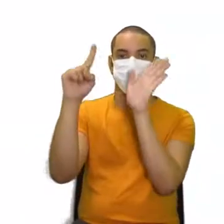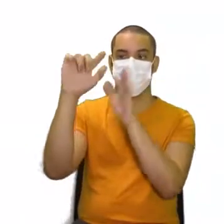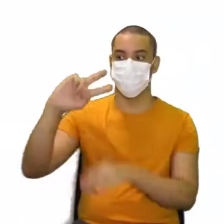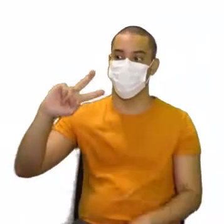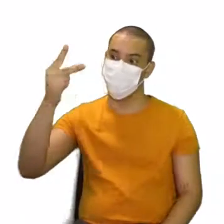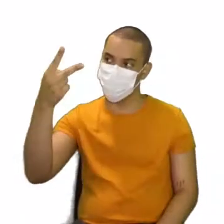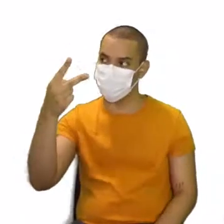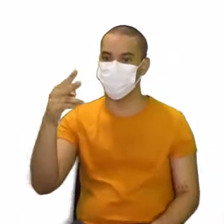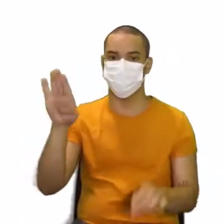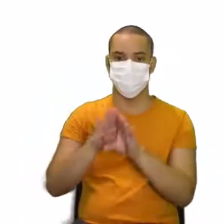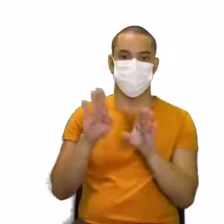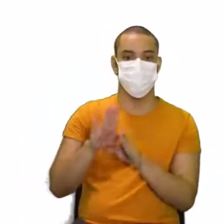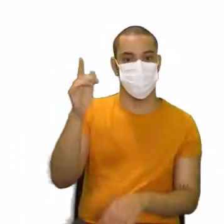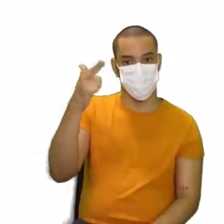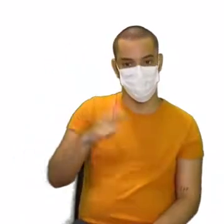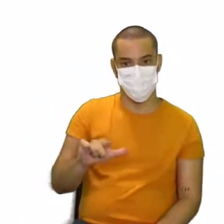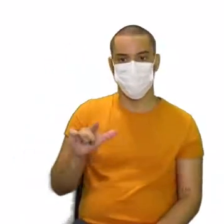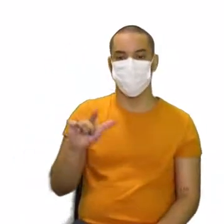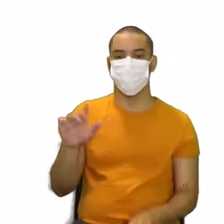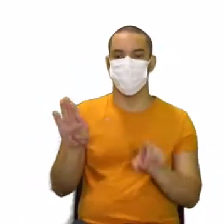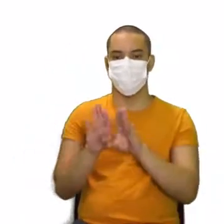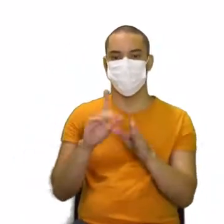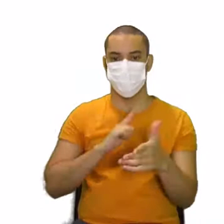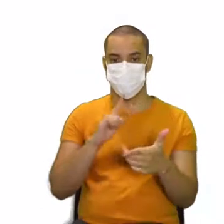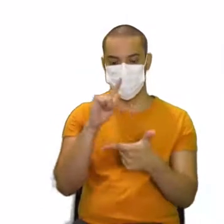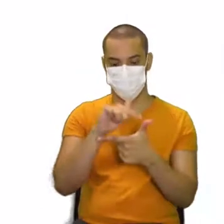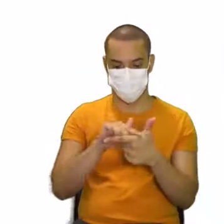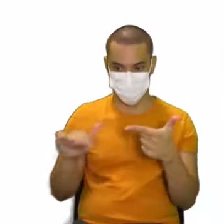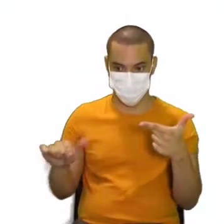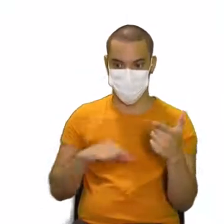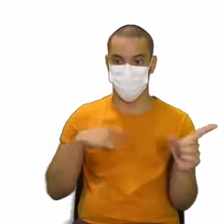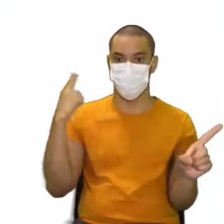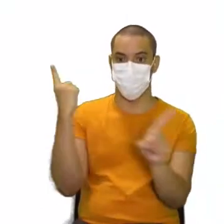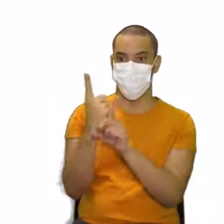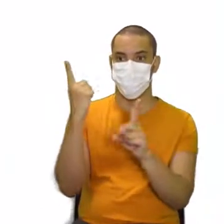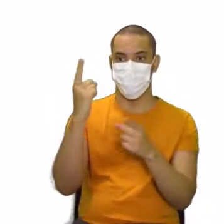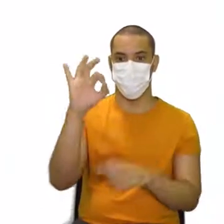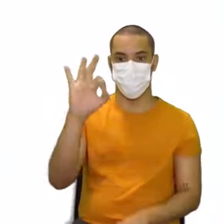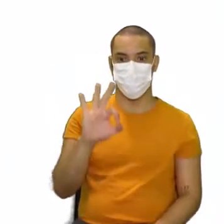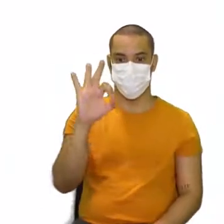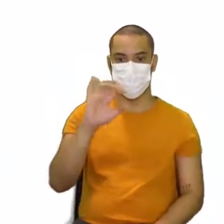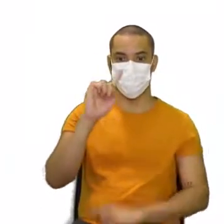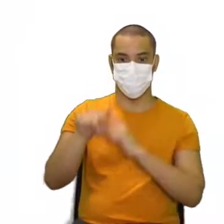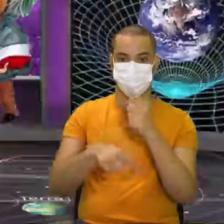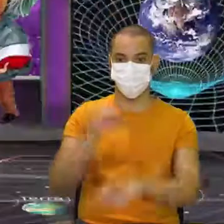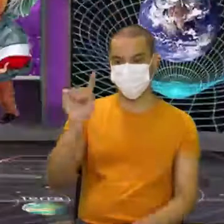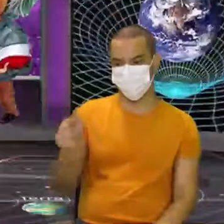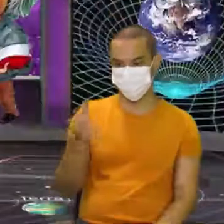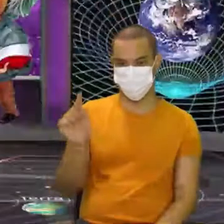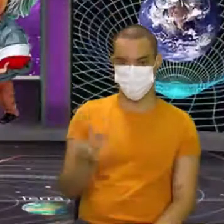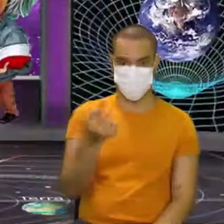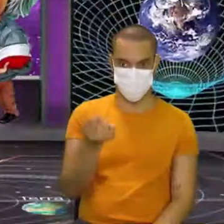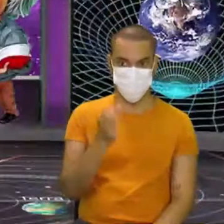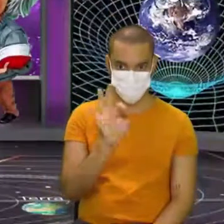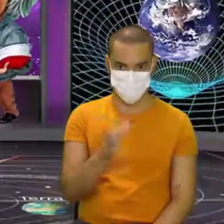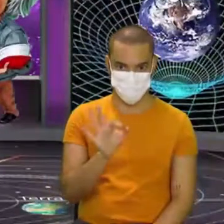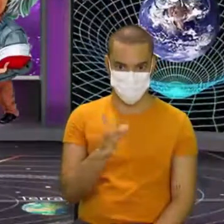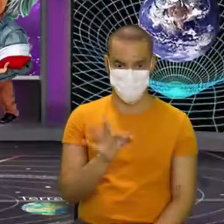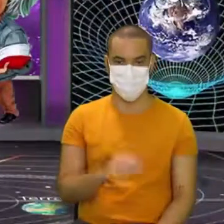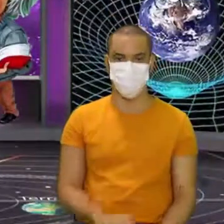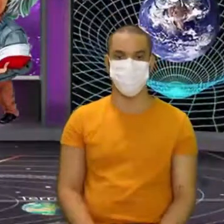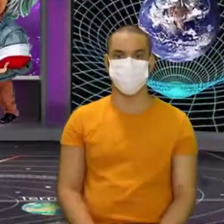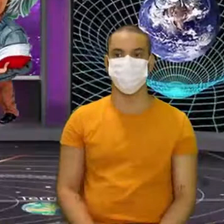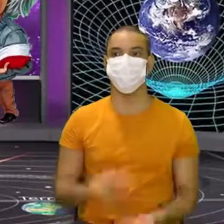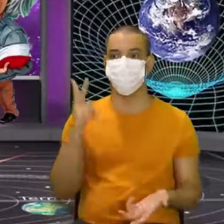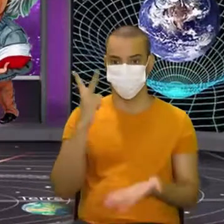e em cima repete a base subtrai com uma divisão né Aí você acha a potência e depois coloque notação pessoal Então olha só